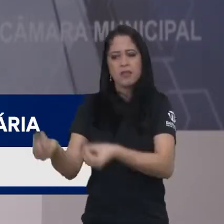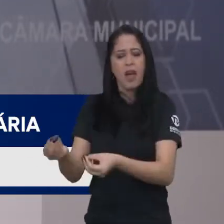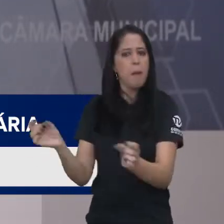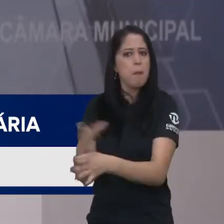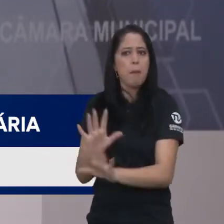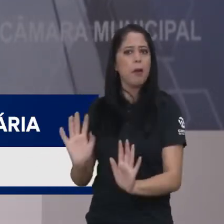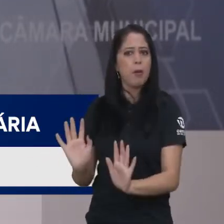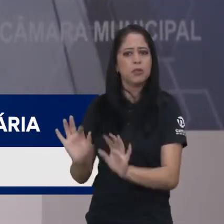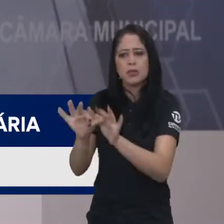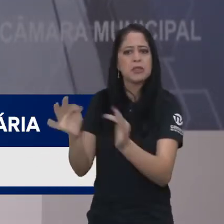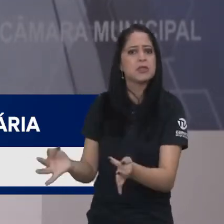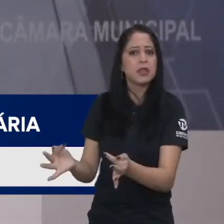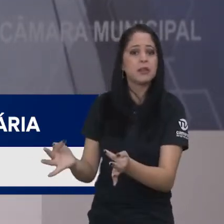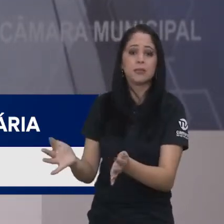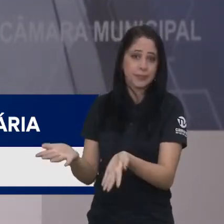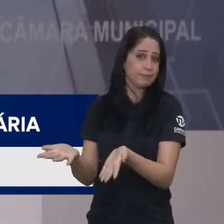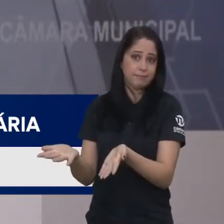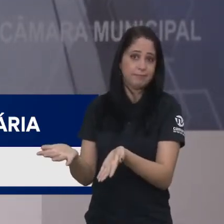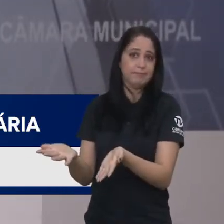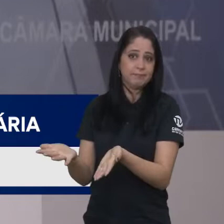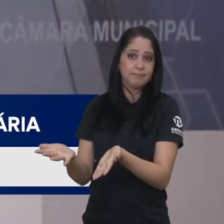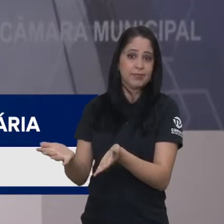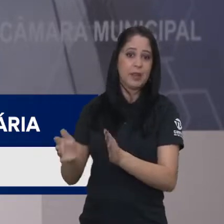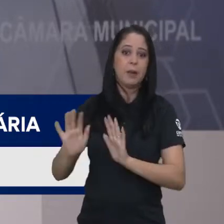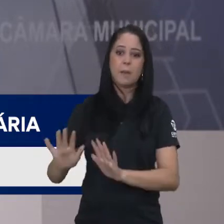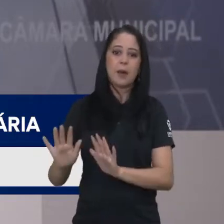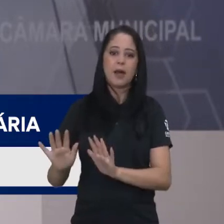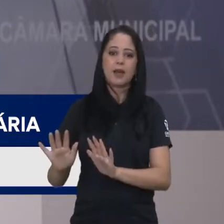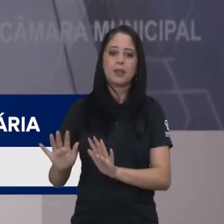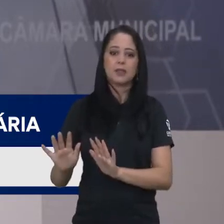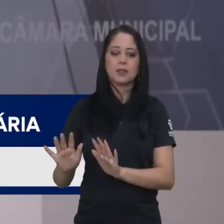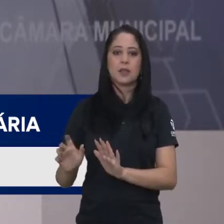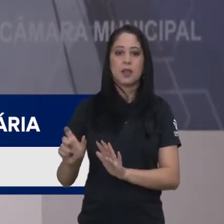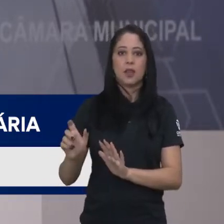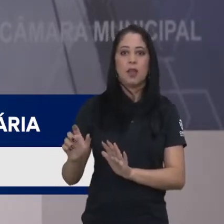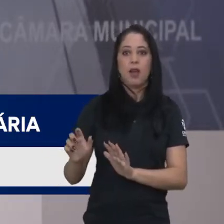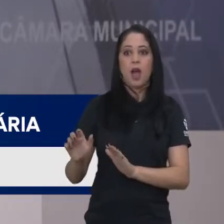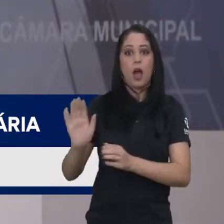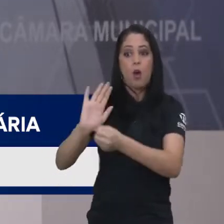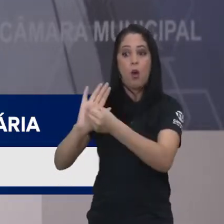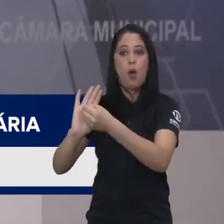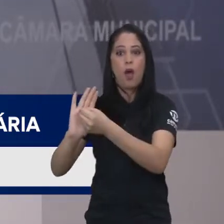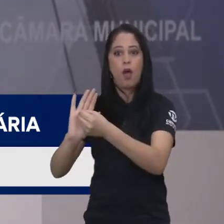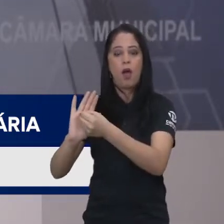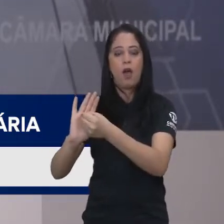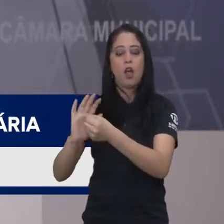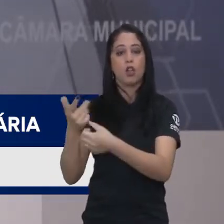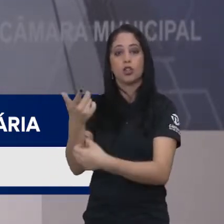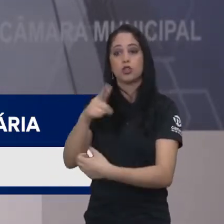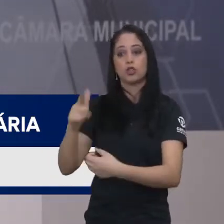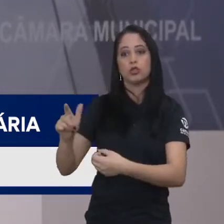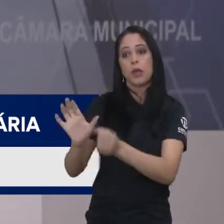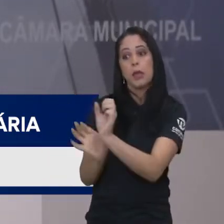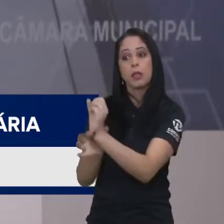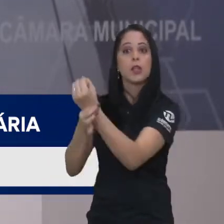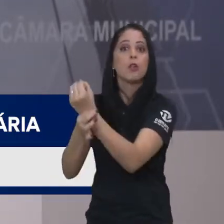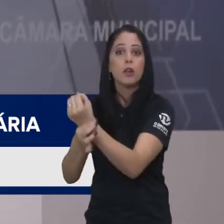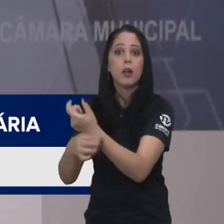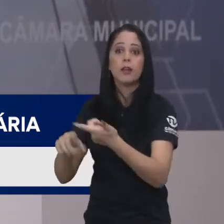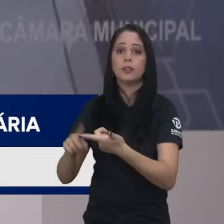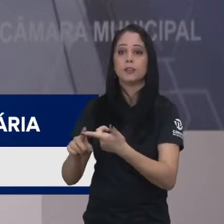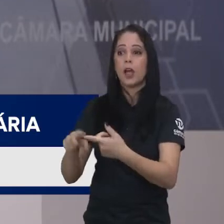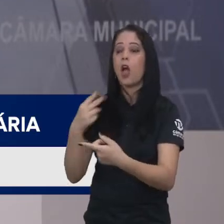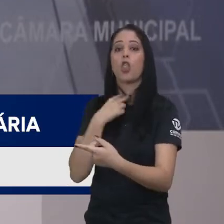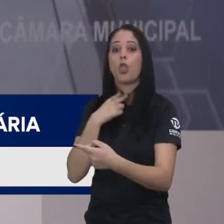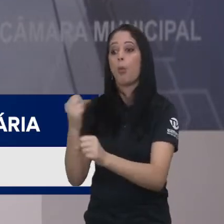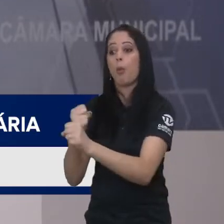o título. Seria simples. Ela só entrar com a ação de uso capião, ela vai ter o título. Só que ela não vai ter cidade. Ela vai estar em área protegida ambientalmente, que ela não vai poder